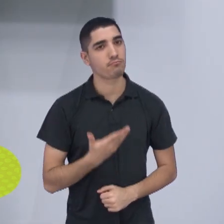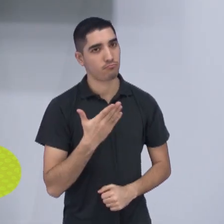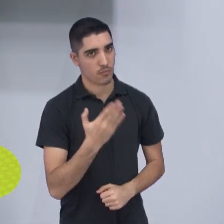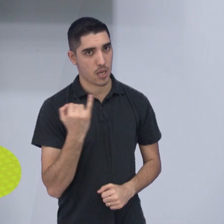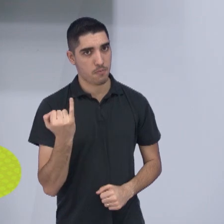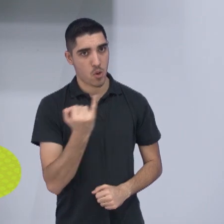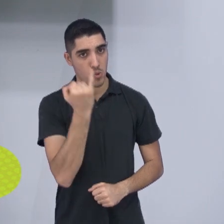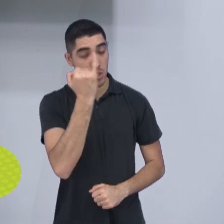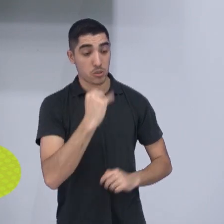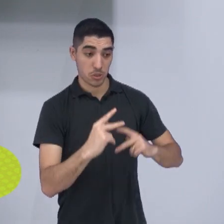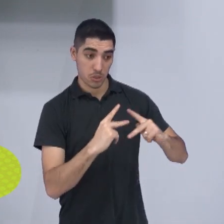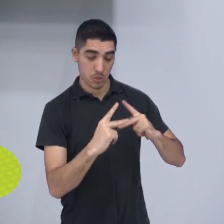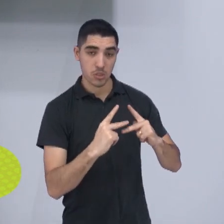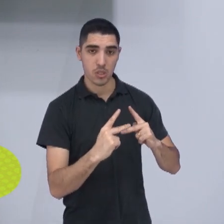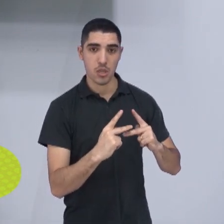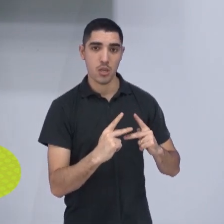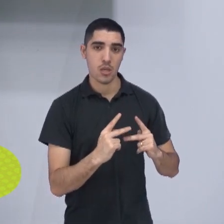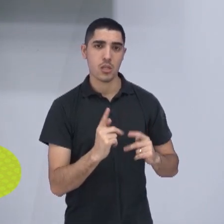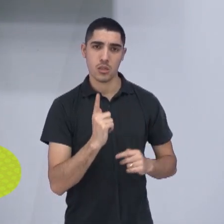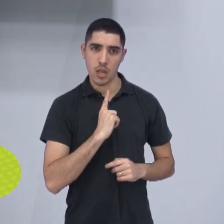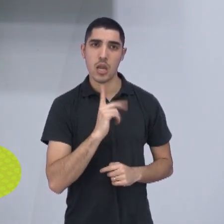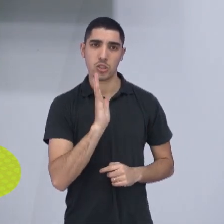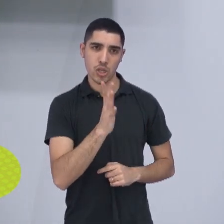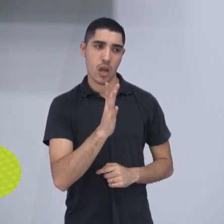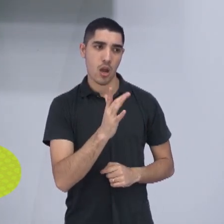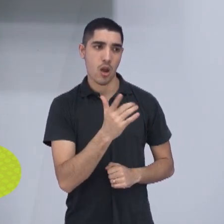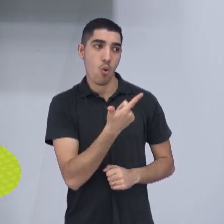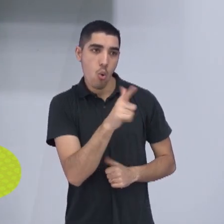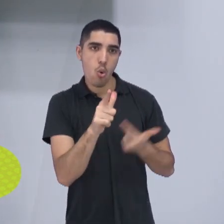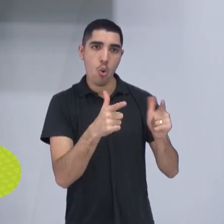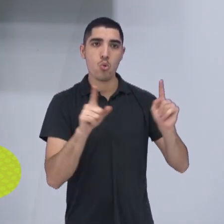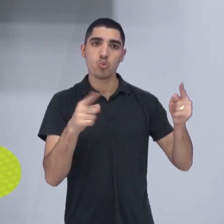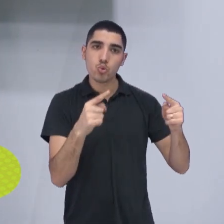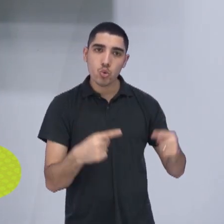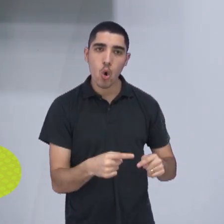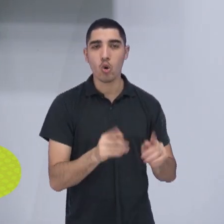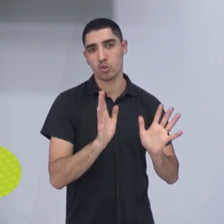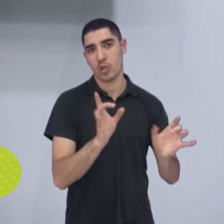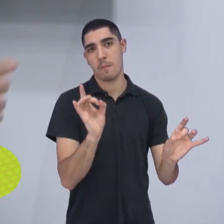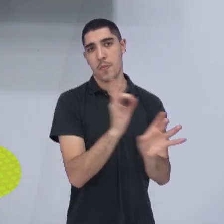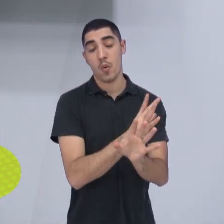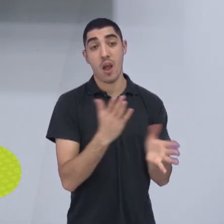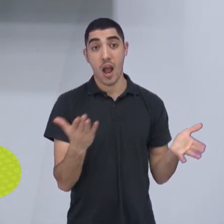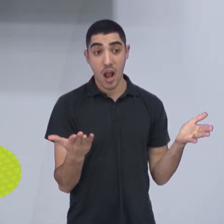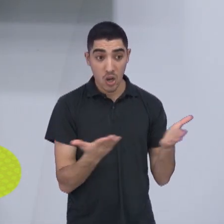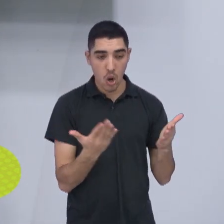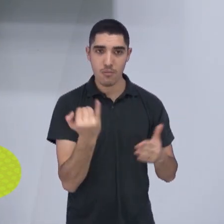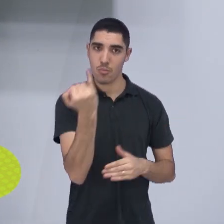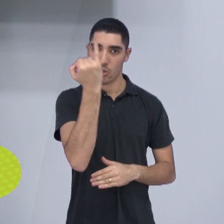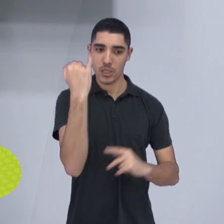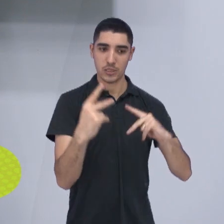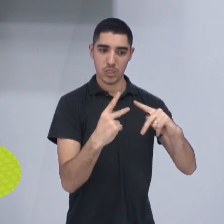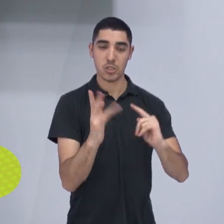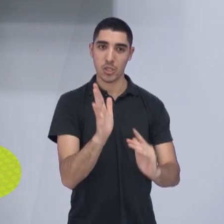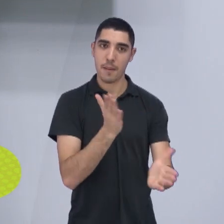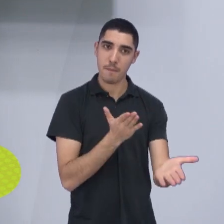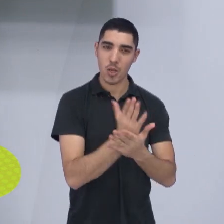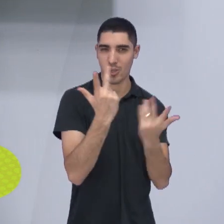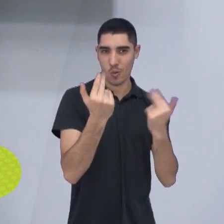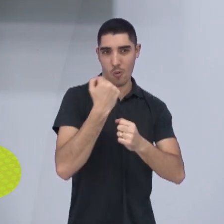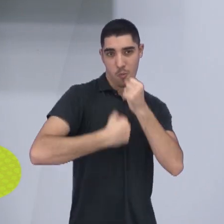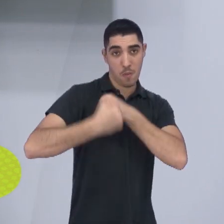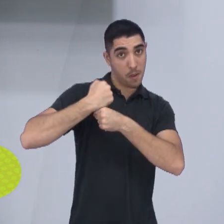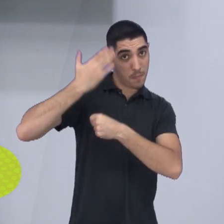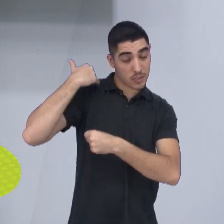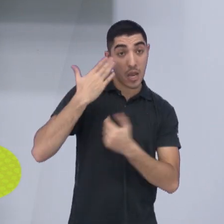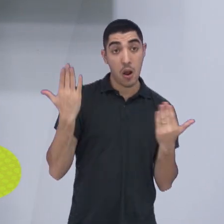né? São José tem, acho que, jogos a mais, então já conseguiu fazer a sua gordurinha ali. Importante, passa mais uma vez, assim como foi no ano passado. Agora vamos